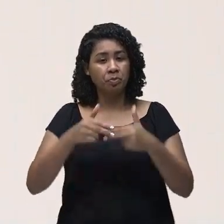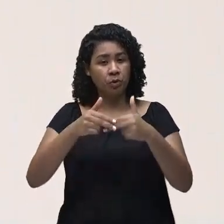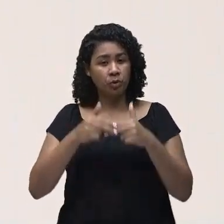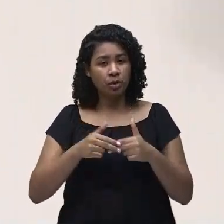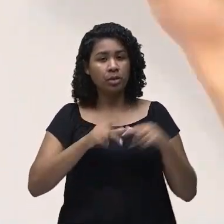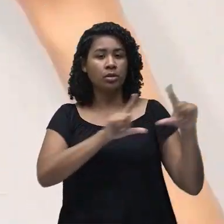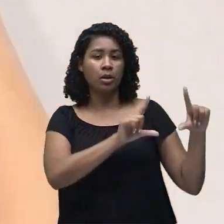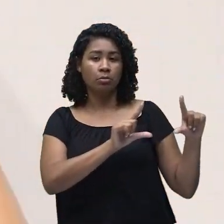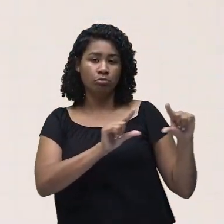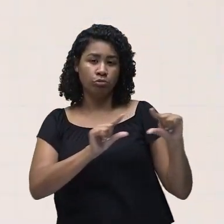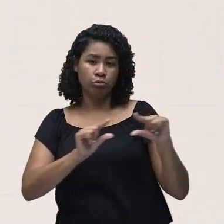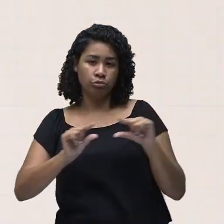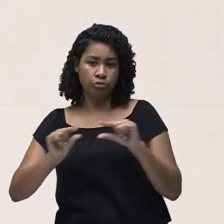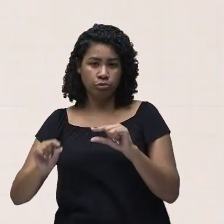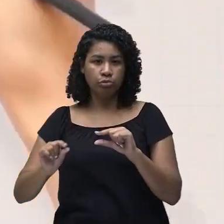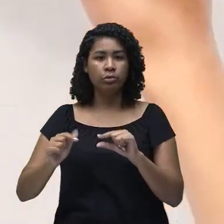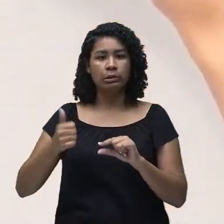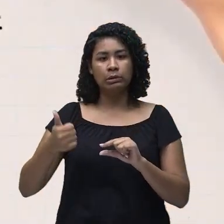redução em